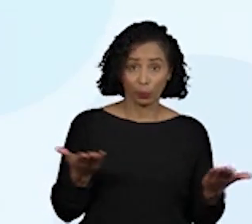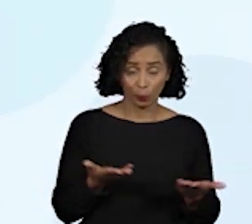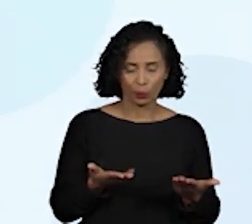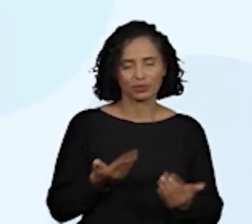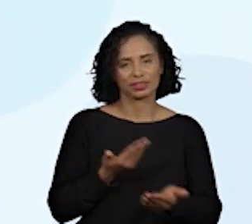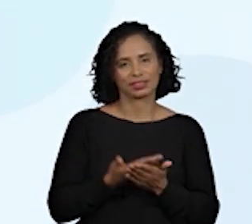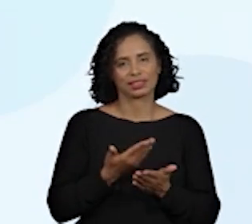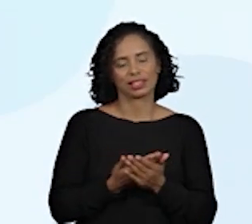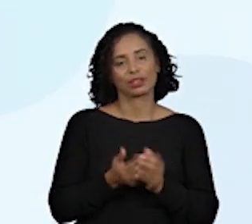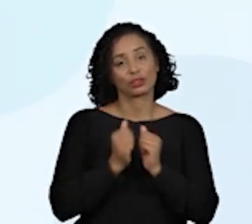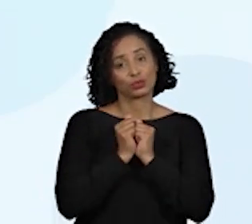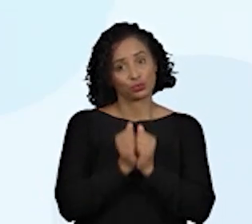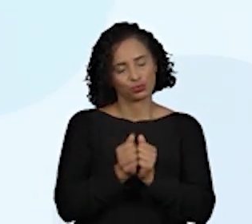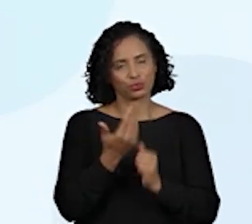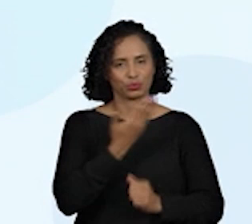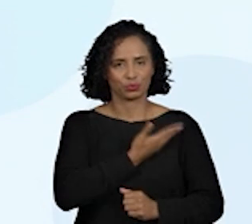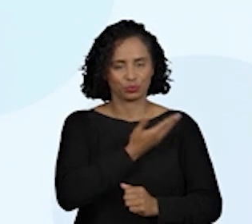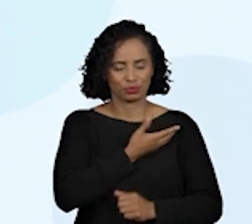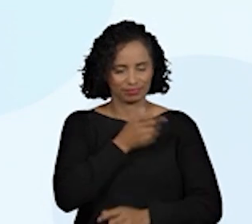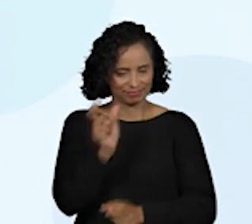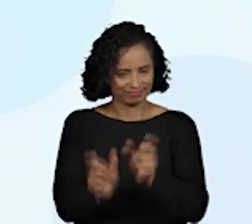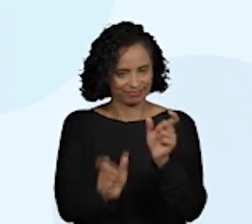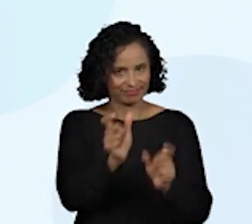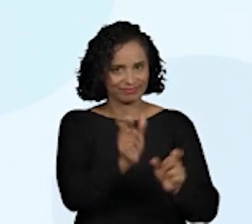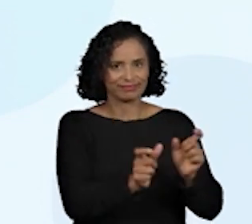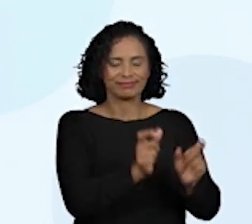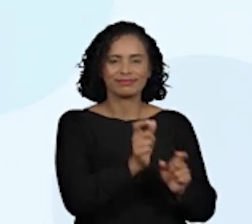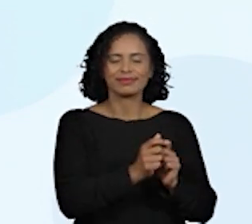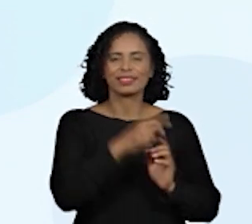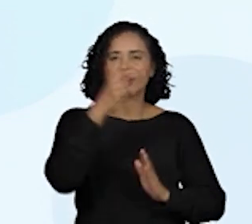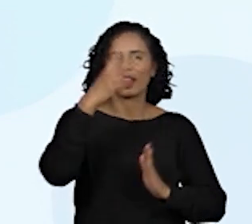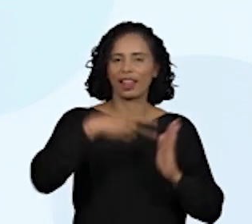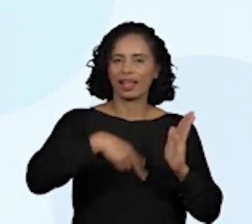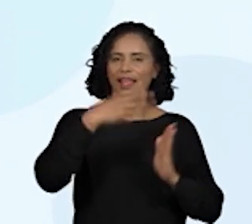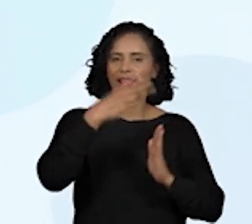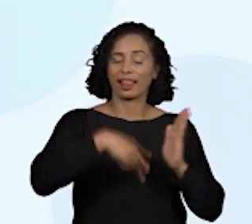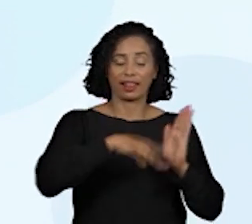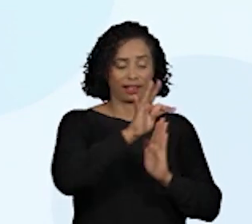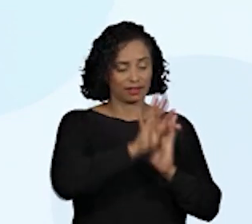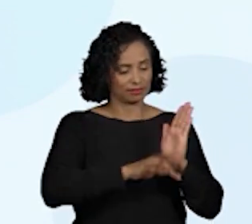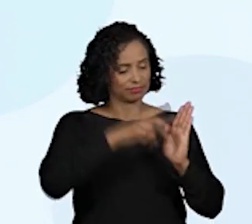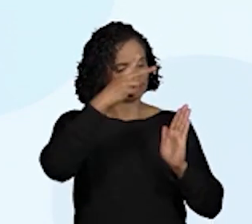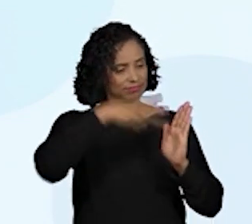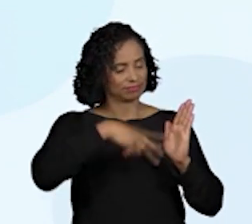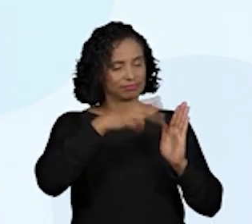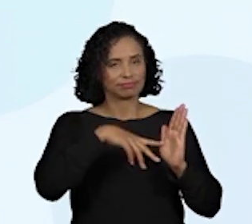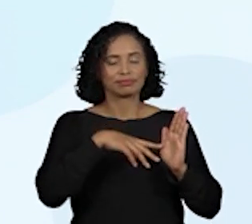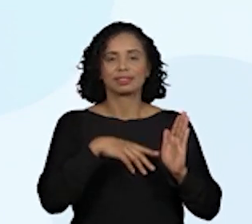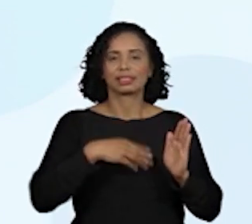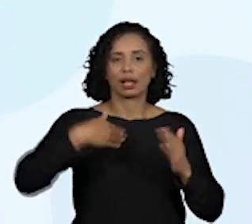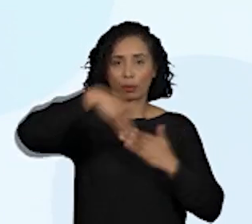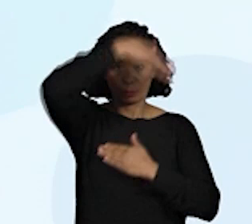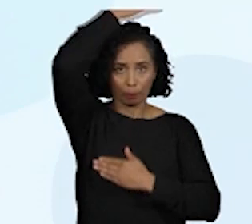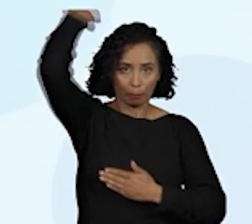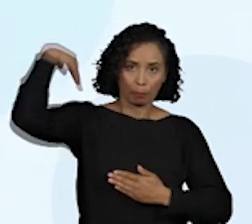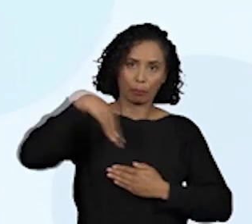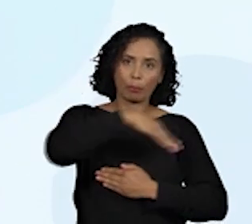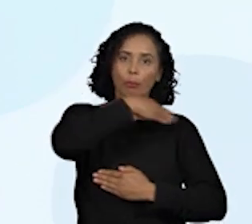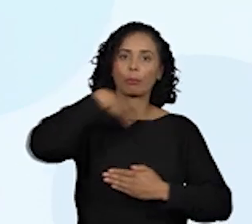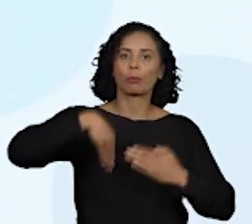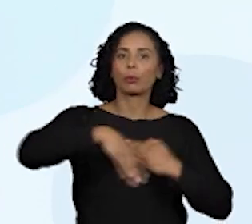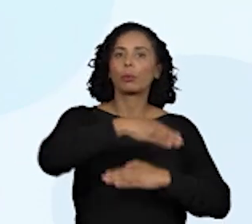e suas colegas irão concluir a leitura do texto A Múmia do Zoológico e